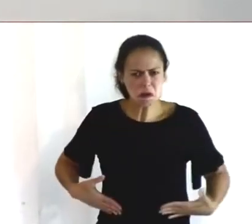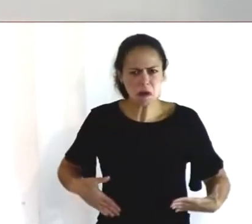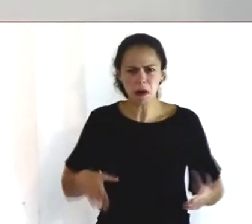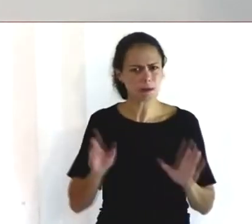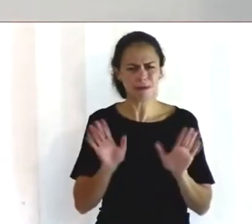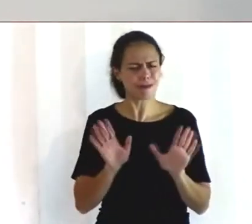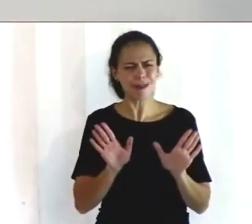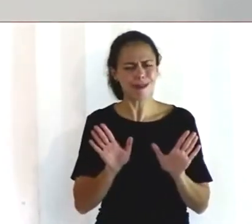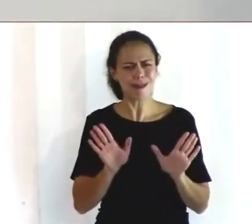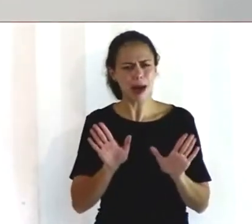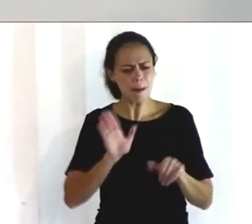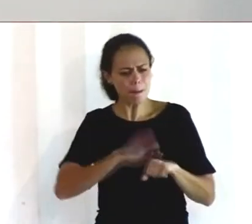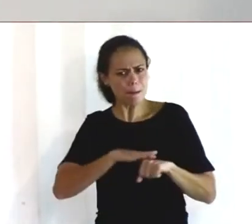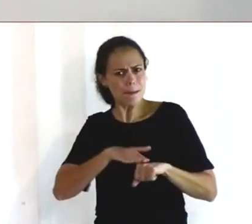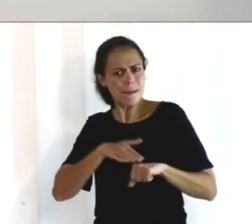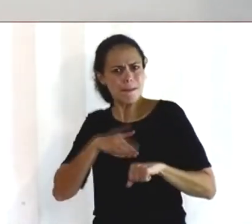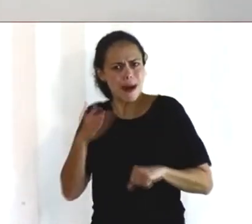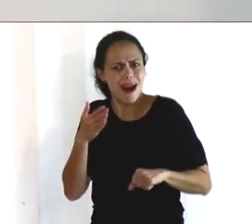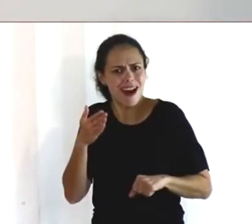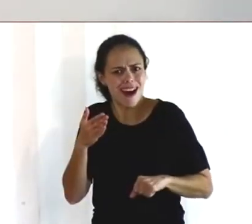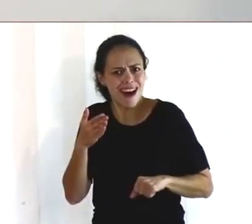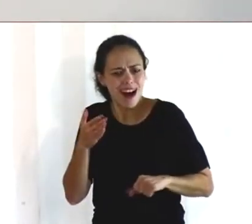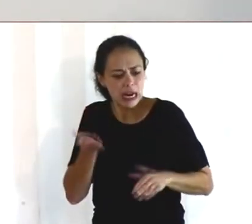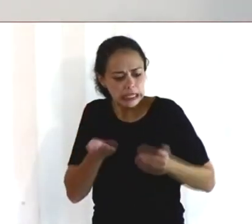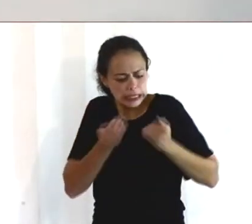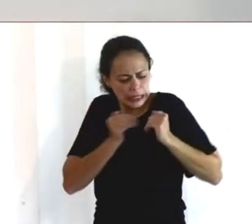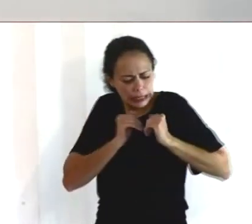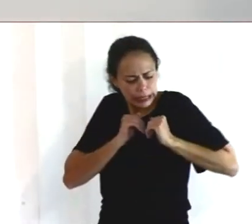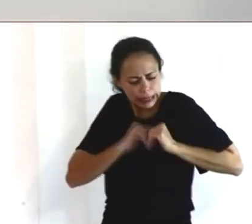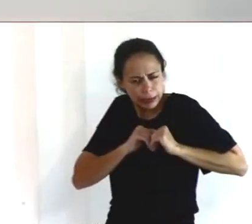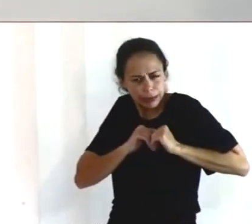grego. Então o testemunho é aquele que